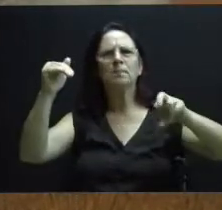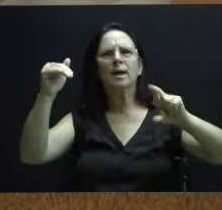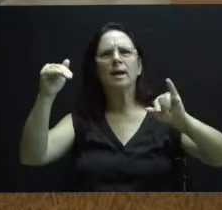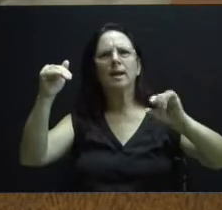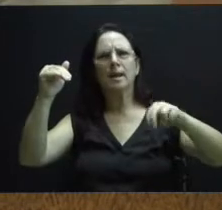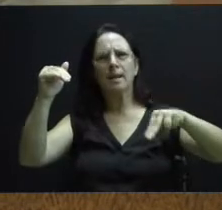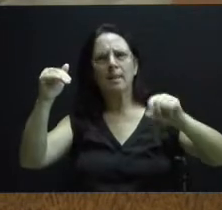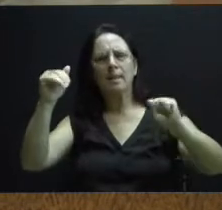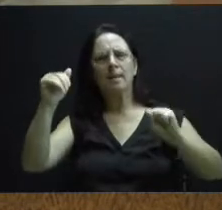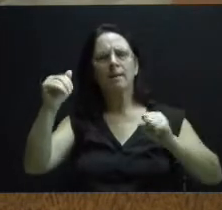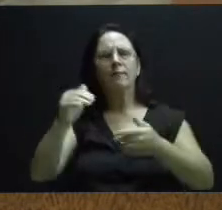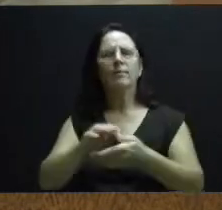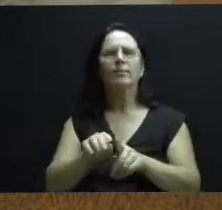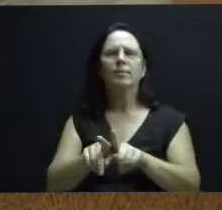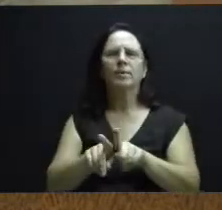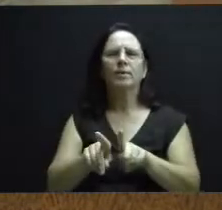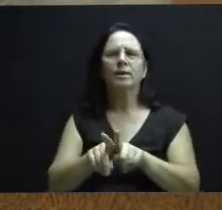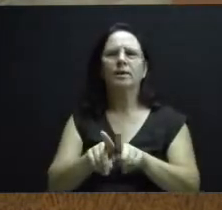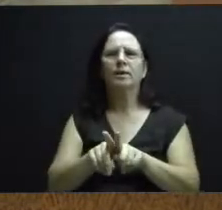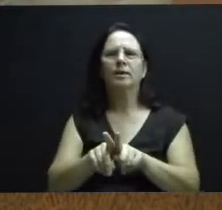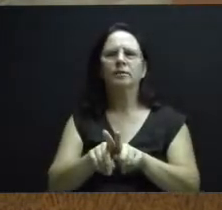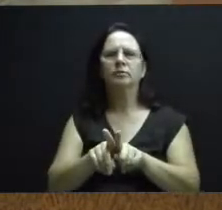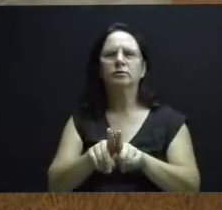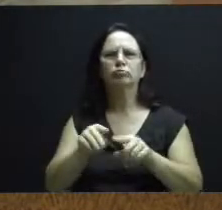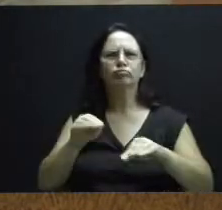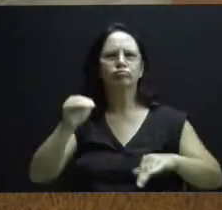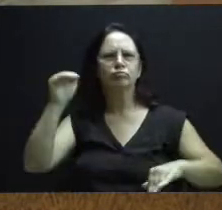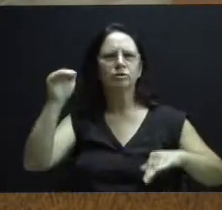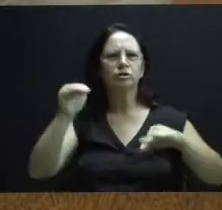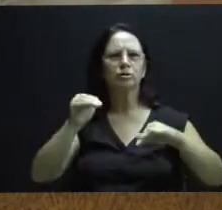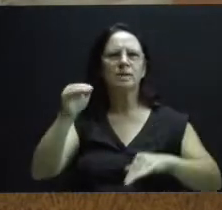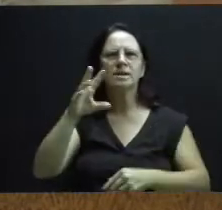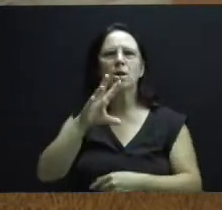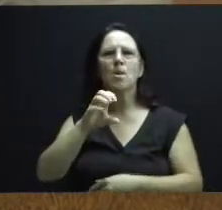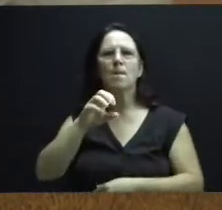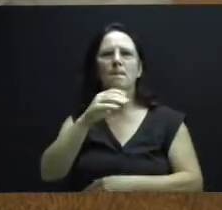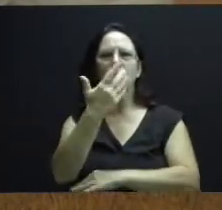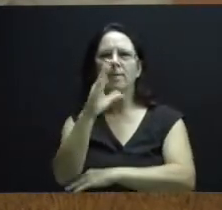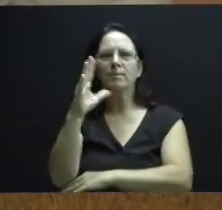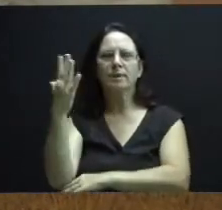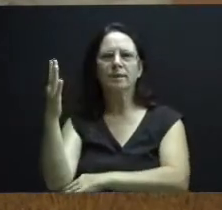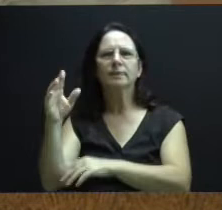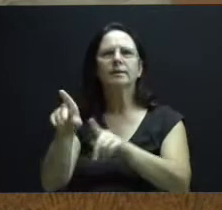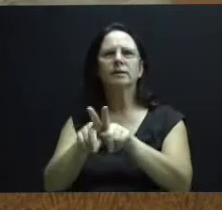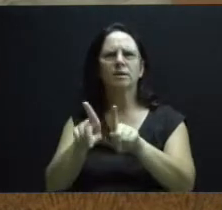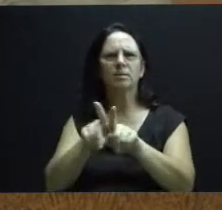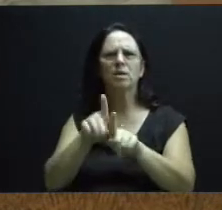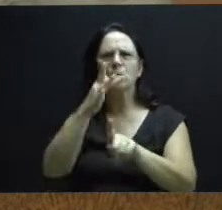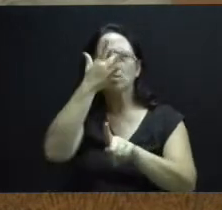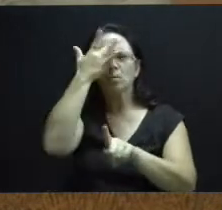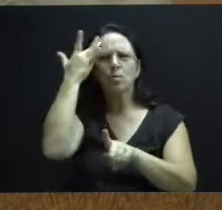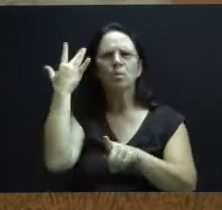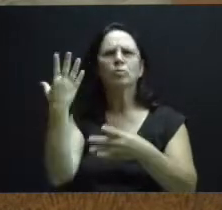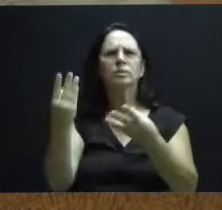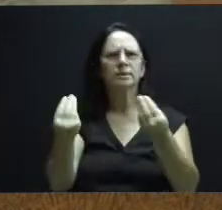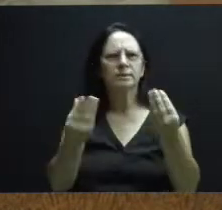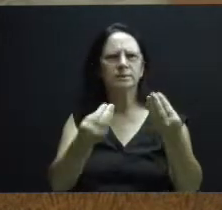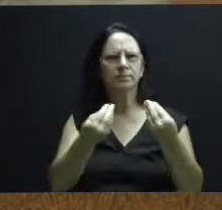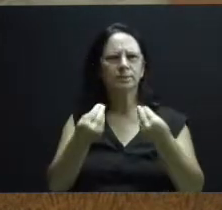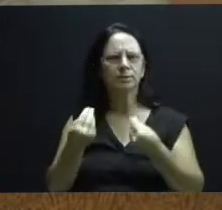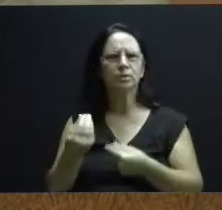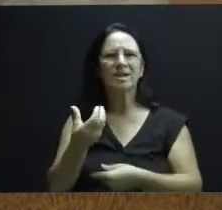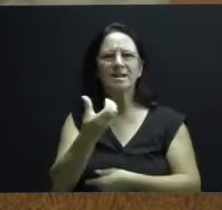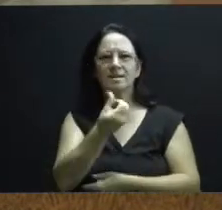bem maior não só de dimensão ambiental mas de dimensão humana com mais de 600 as